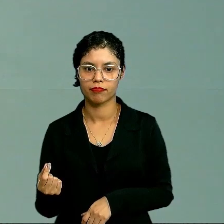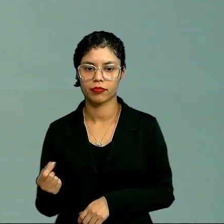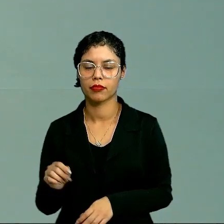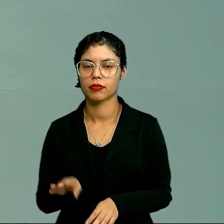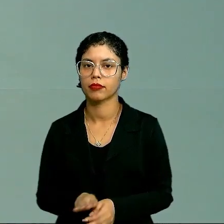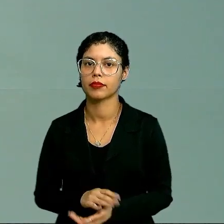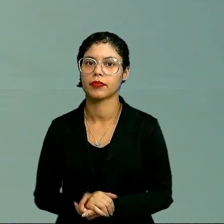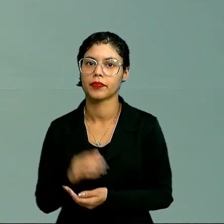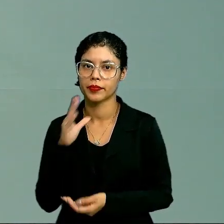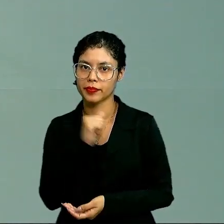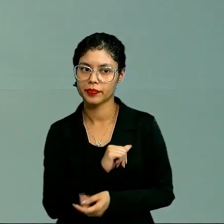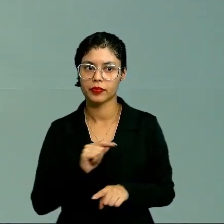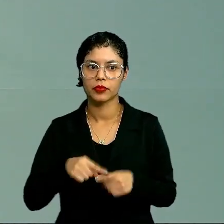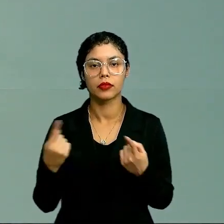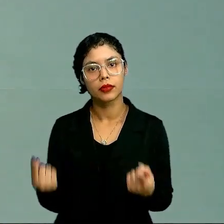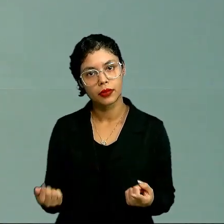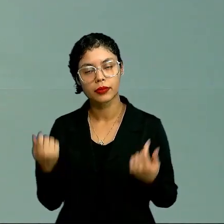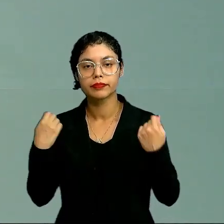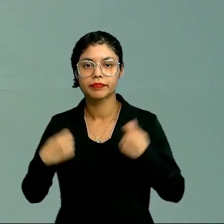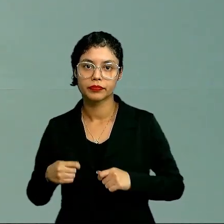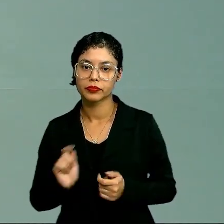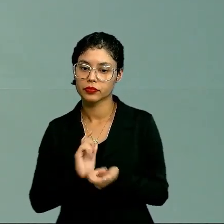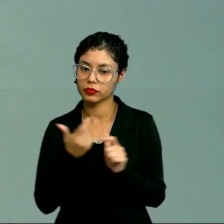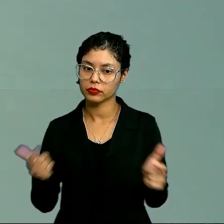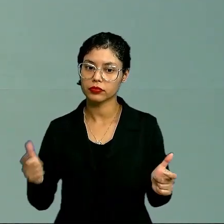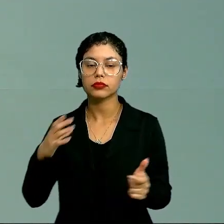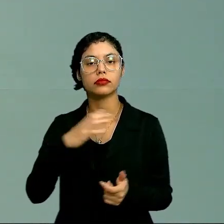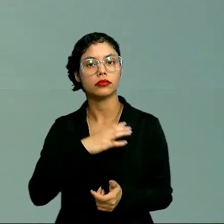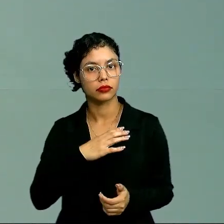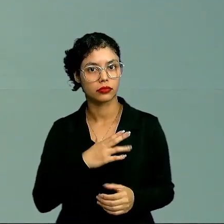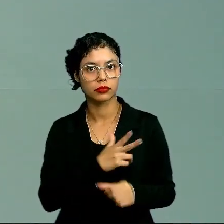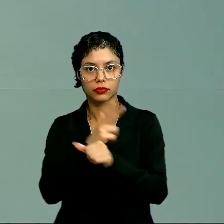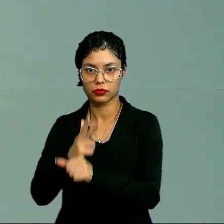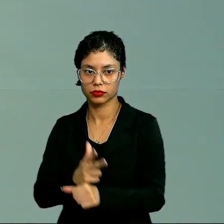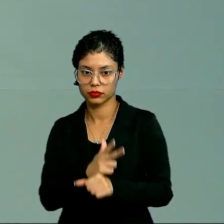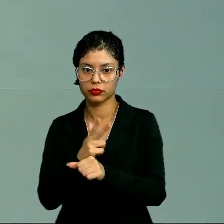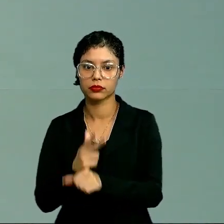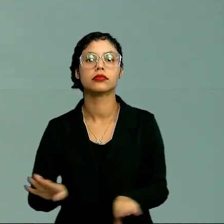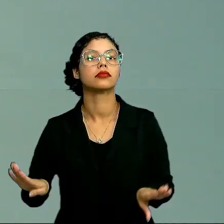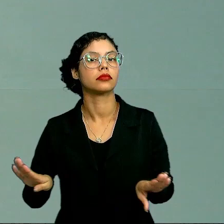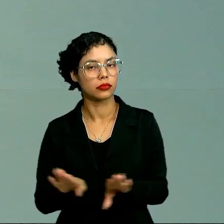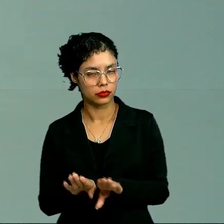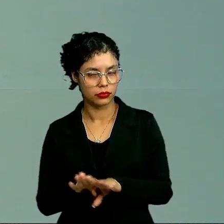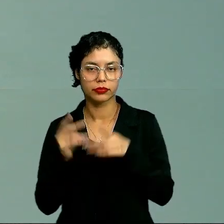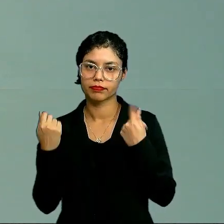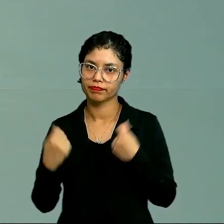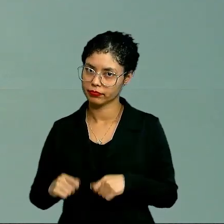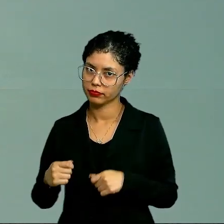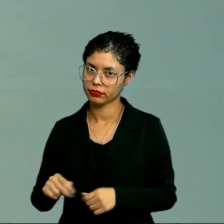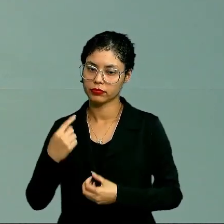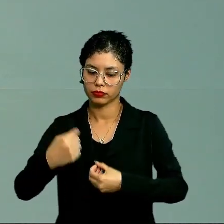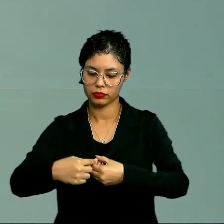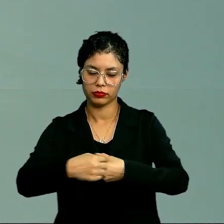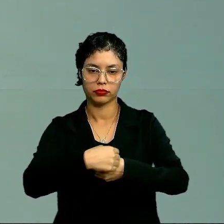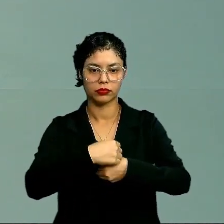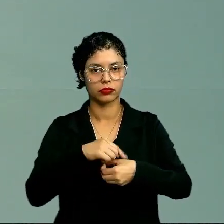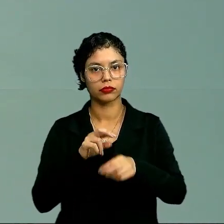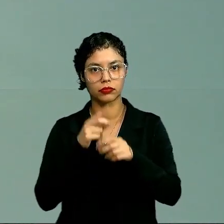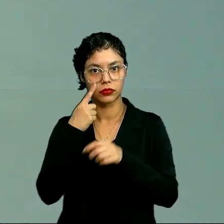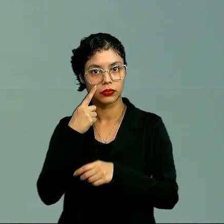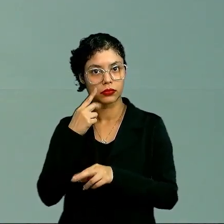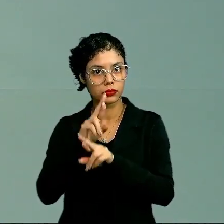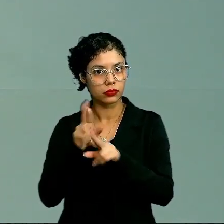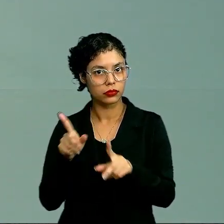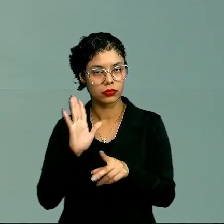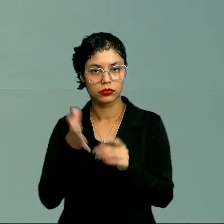fácil. Então é necessário que, além dos grandes centros serem aparelhados, os municípios também precisam ter um olhar diferenciado,